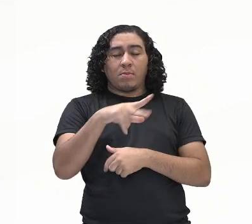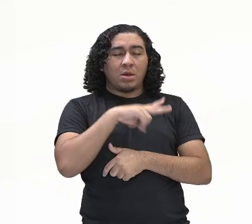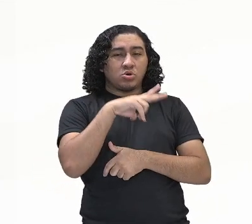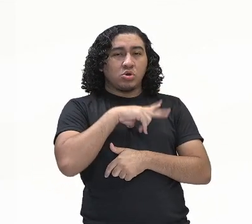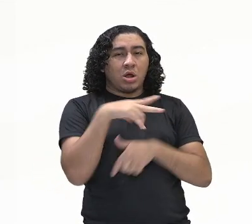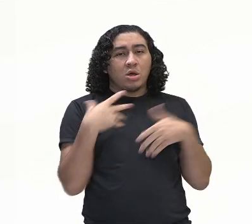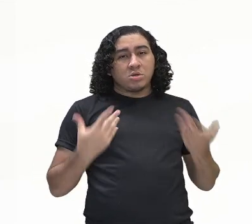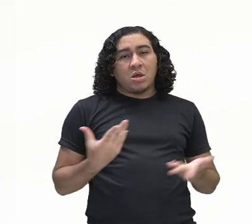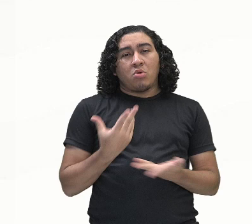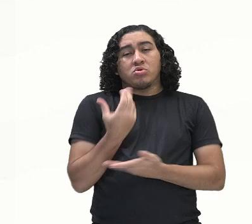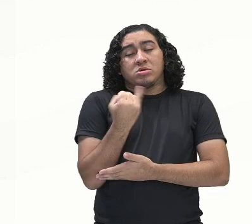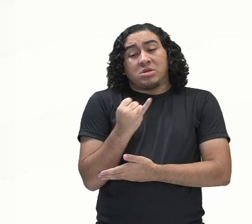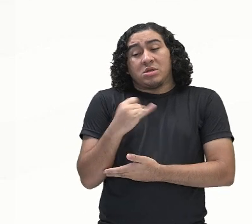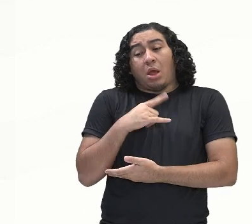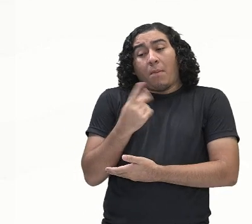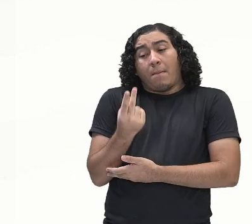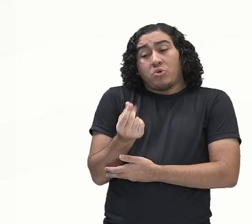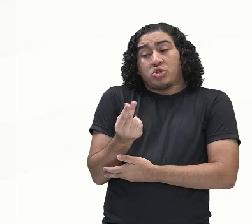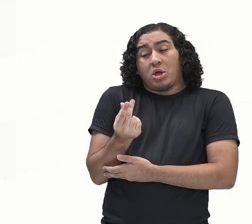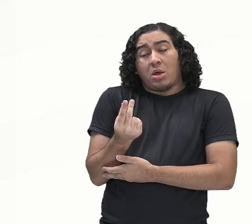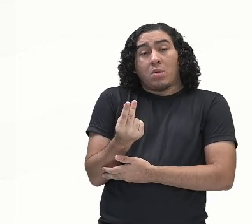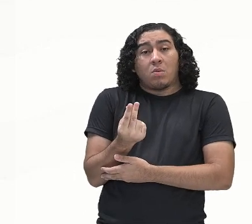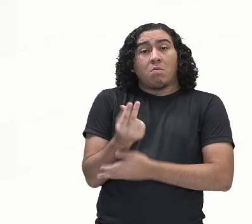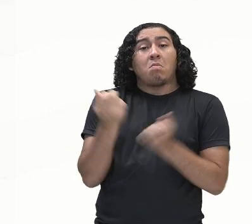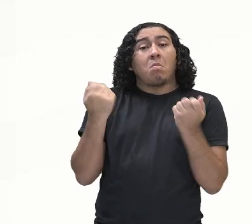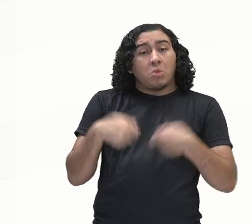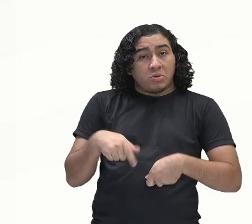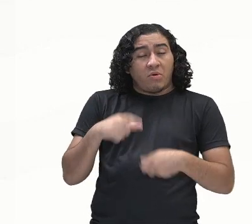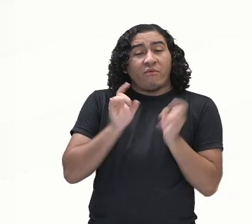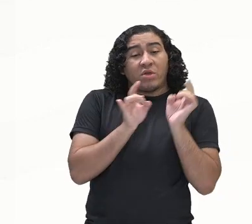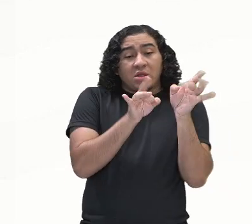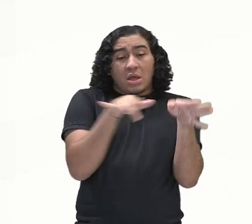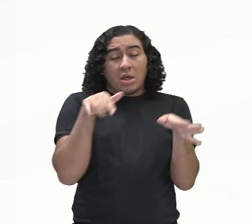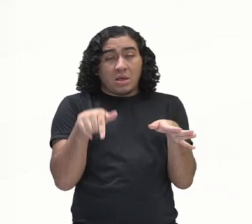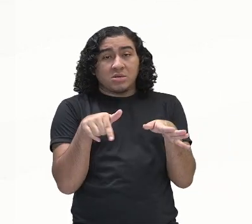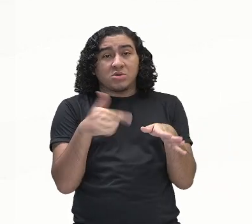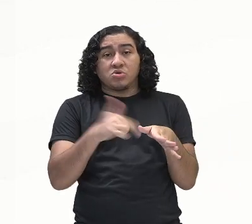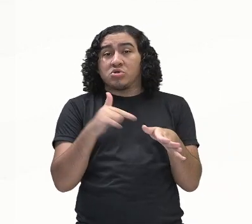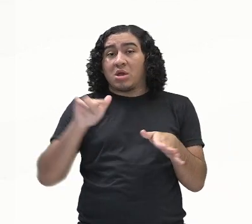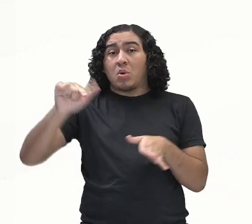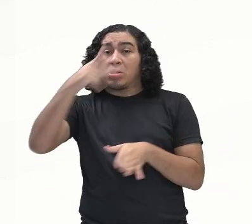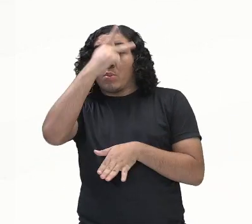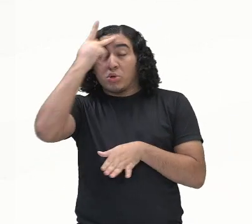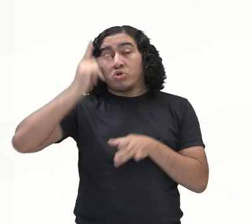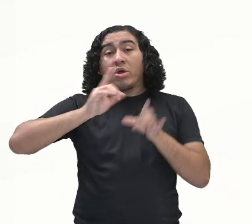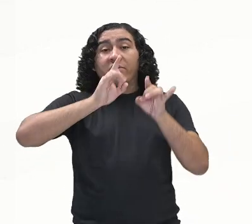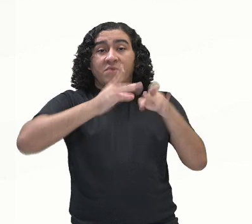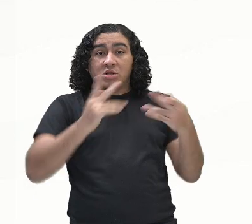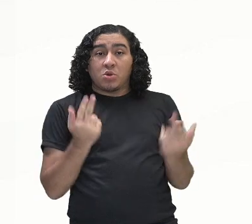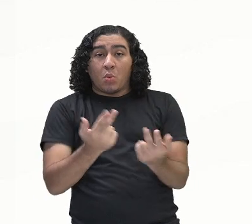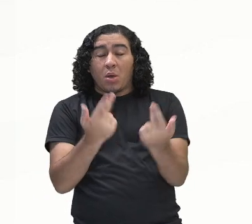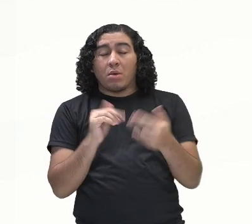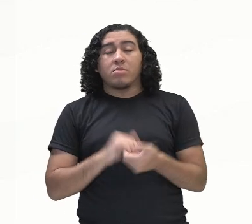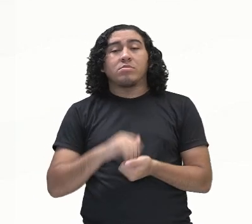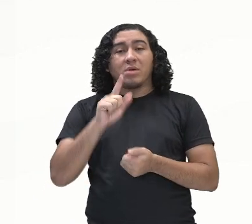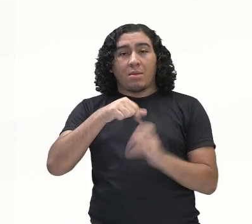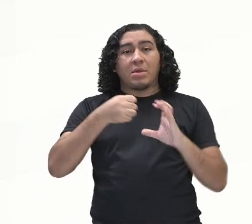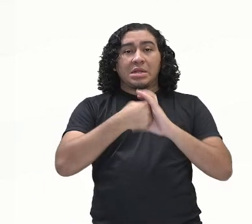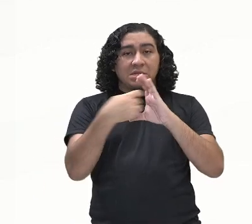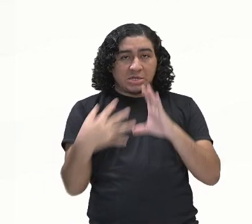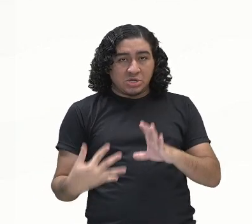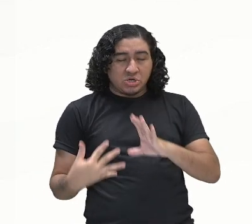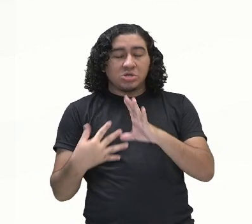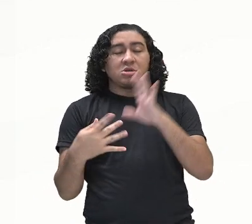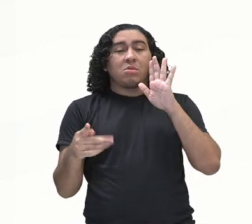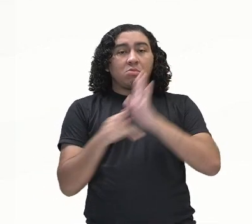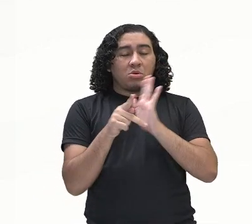que você colocar, você não vai ter concorrência ali no mercado, né? Então, isso é uma característica bastante marcante desse